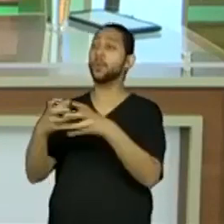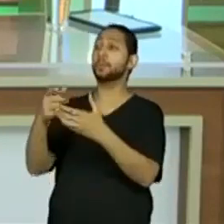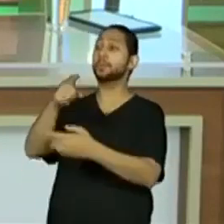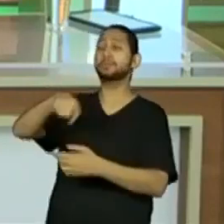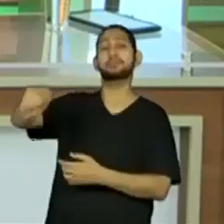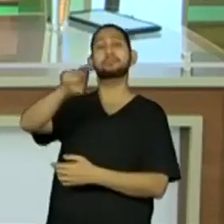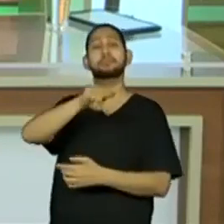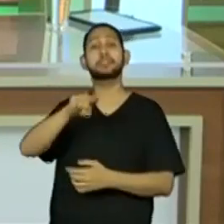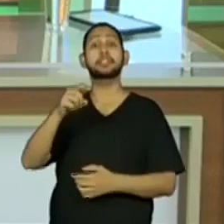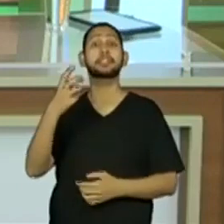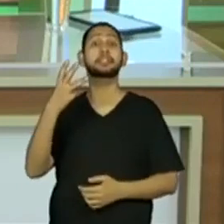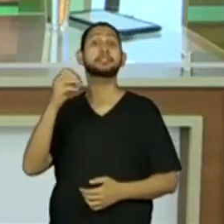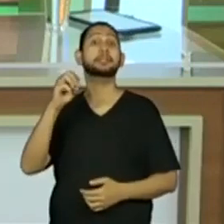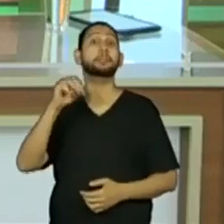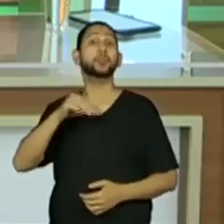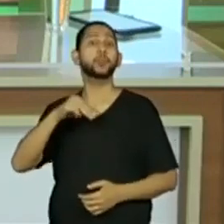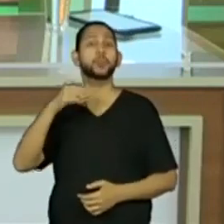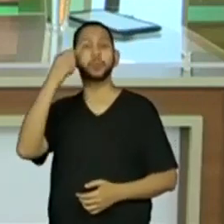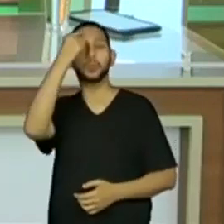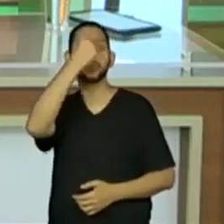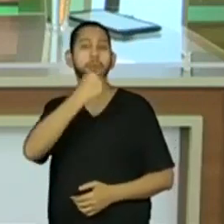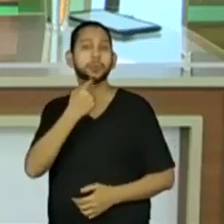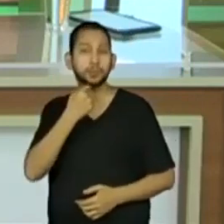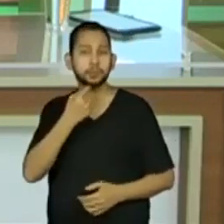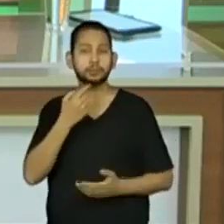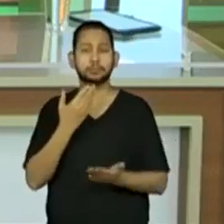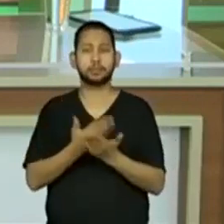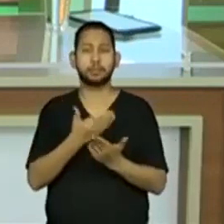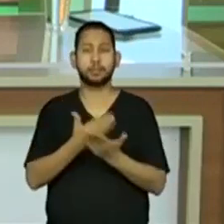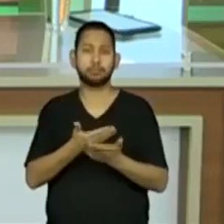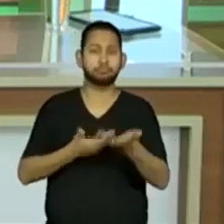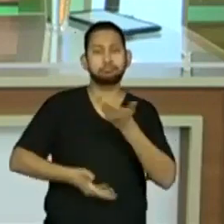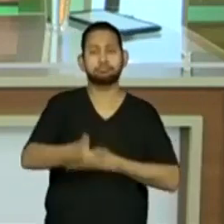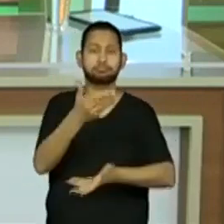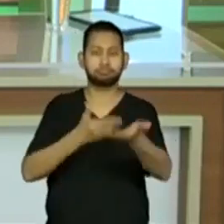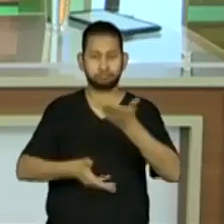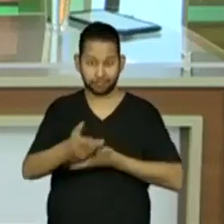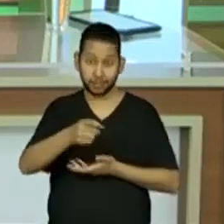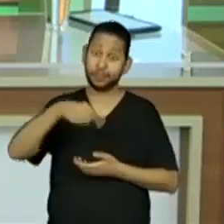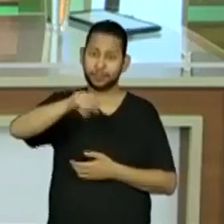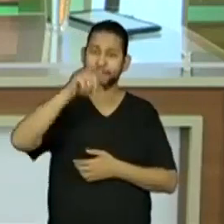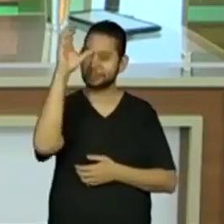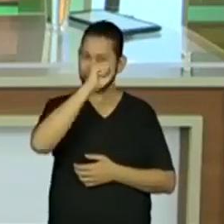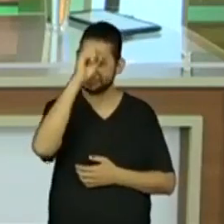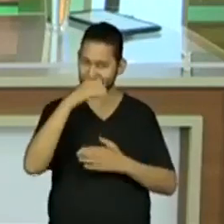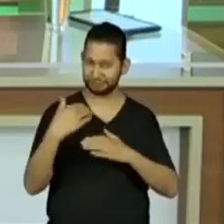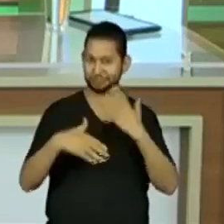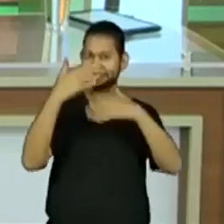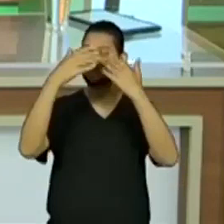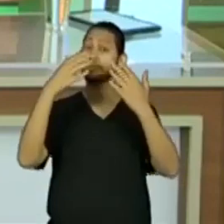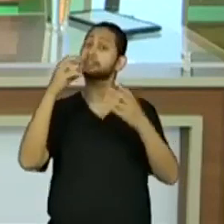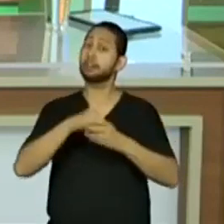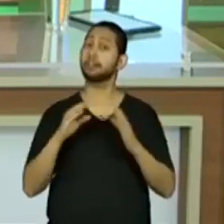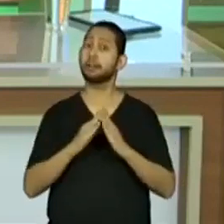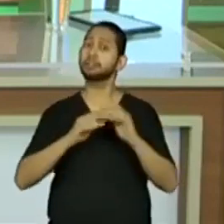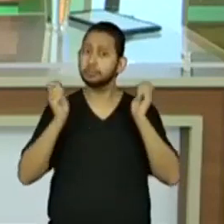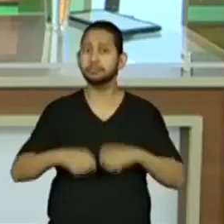nos próximos 30 minutos, criando uma oportunidade de aprendizagem para vocês que estão em